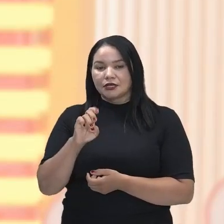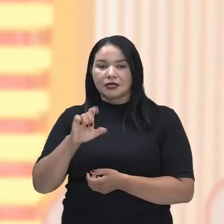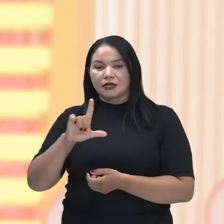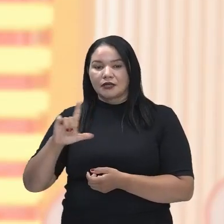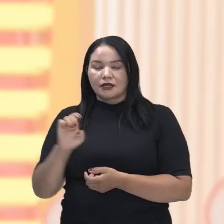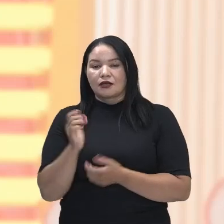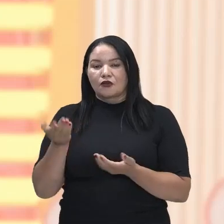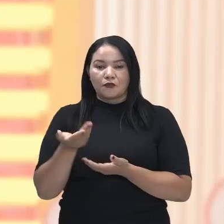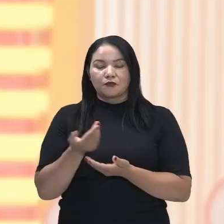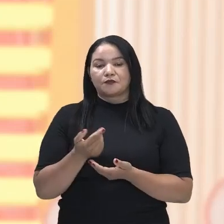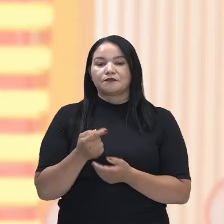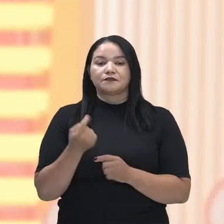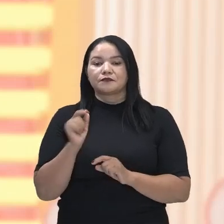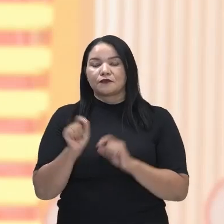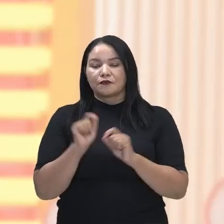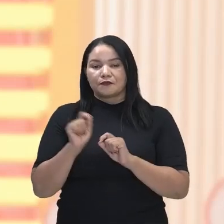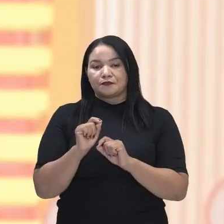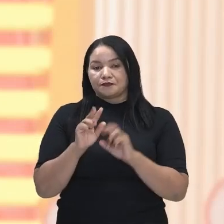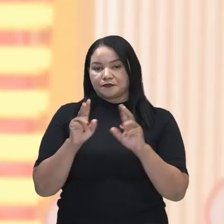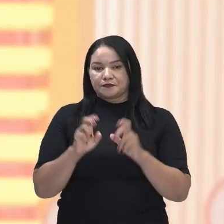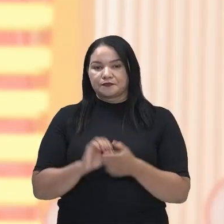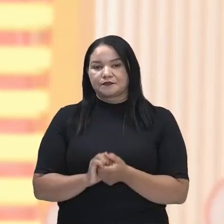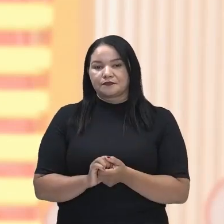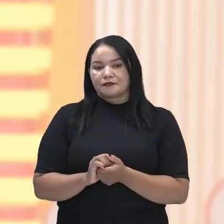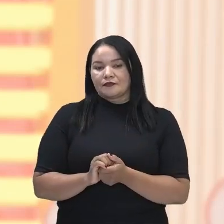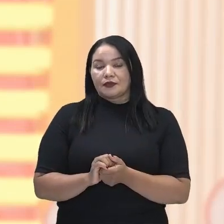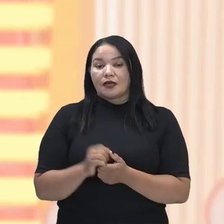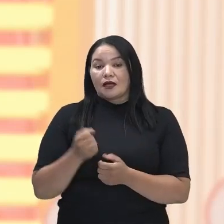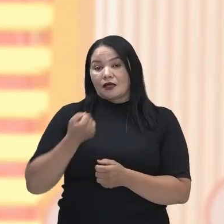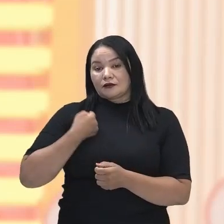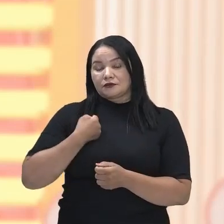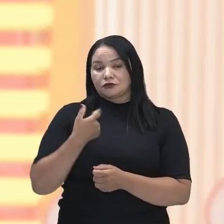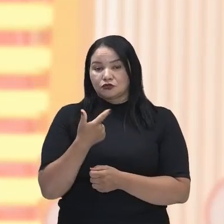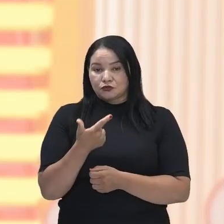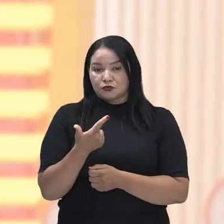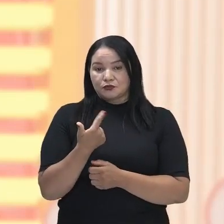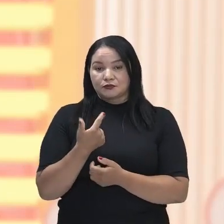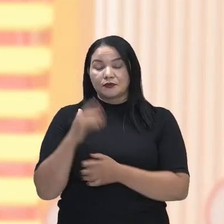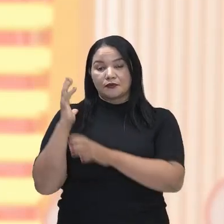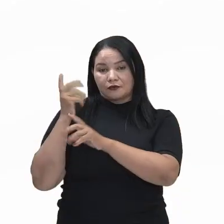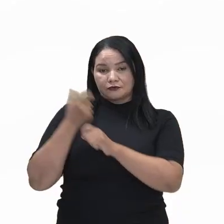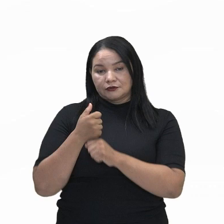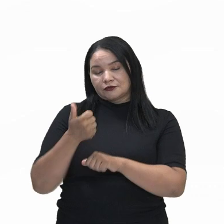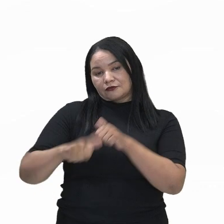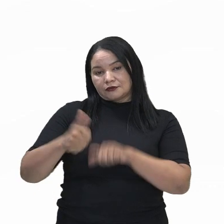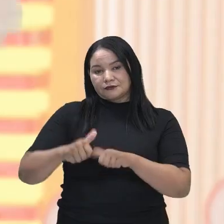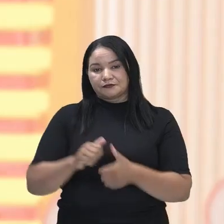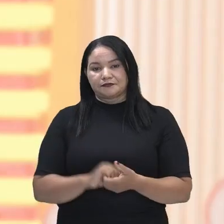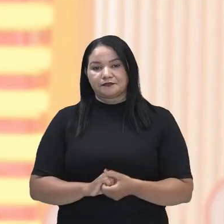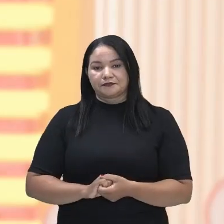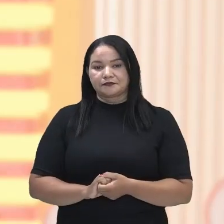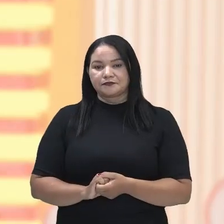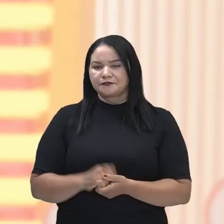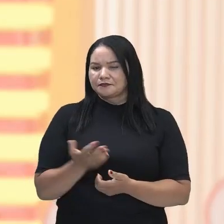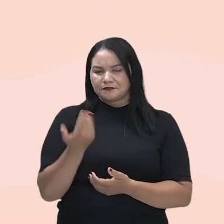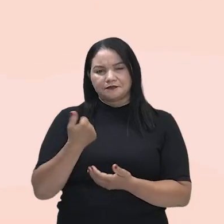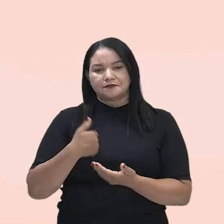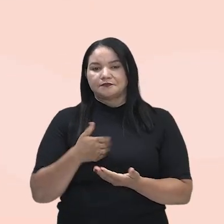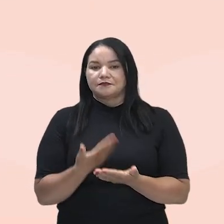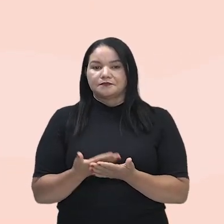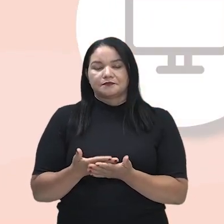o objeto de conhecimento. Aula 12, revisão e avaliação. Vamos à nossa